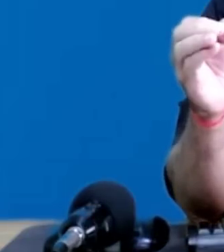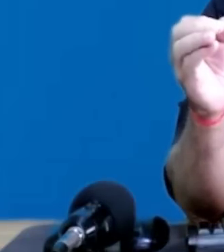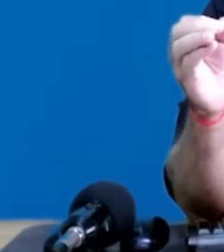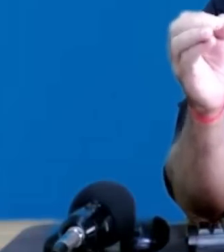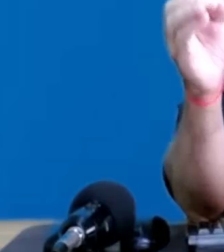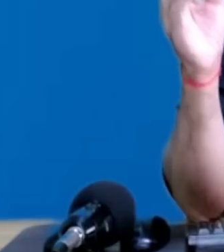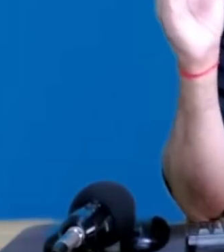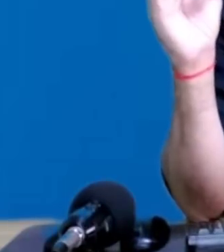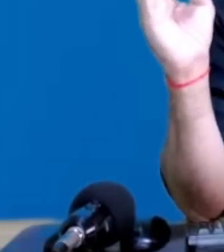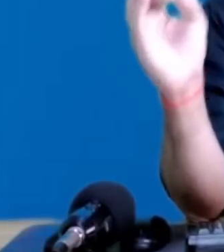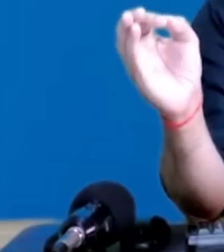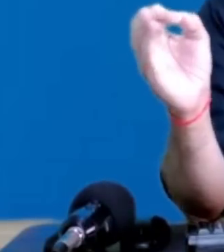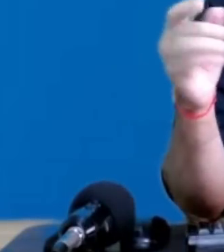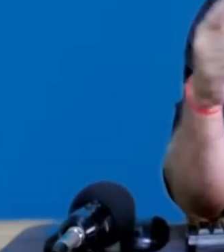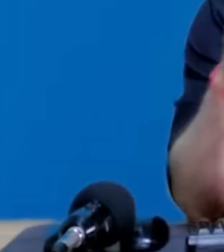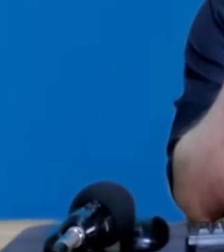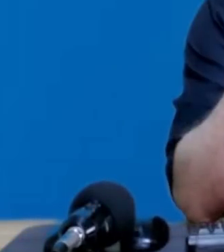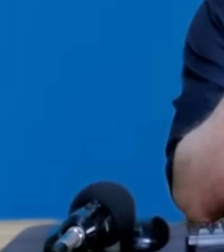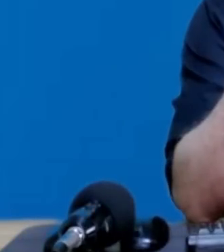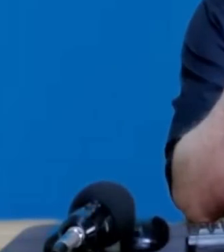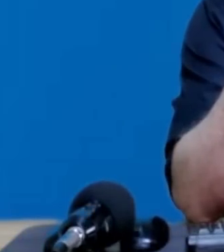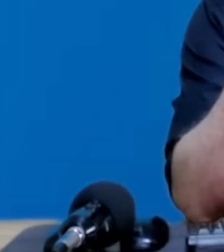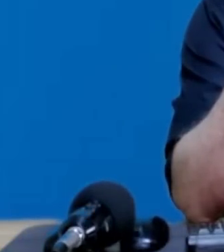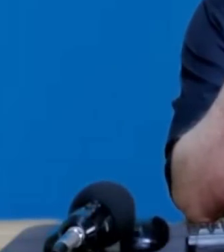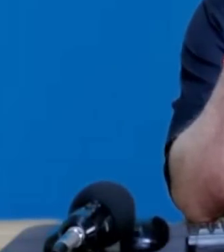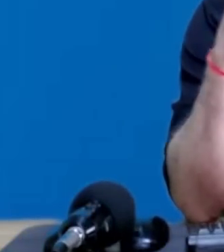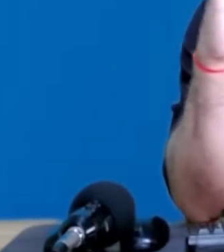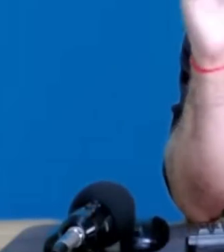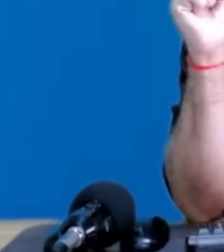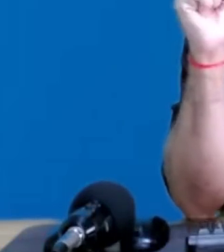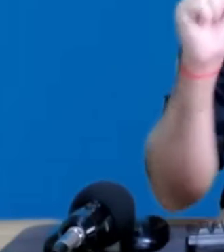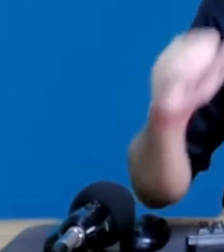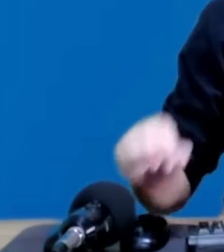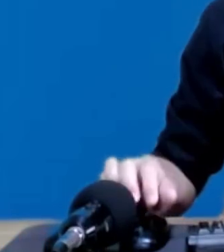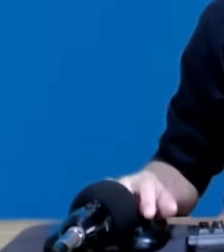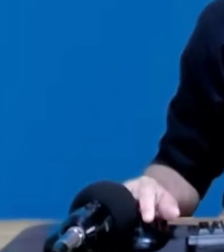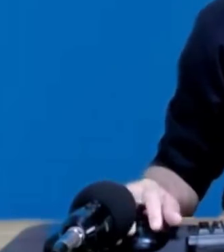às 10h45 e à noite às 21h15. Tamo juntos, valeu, tchau!